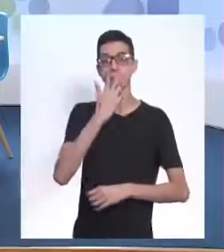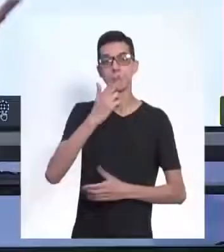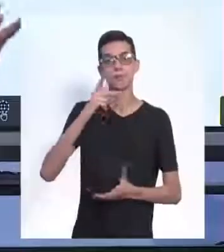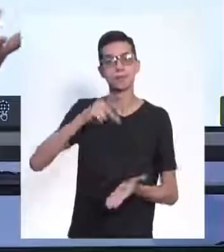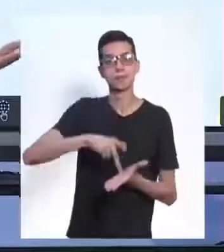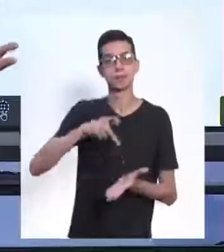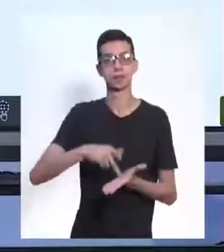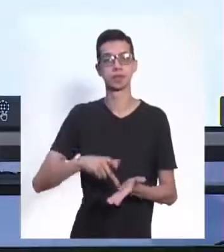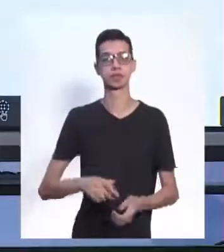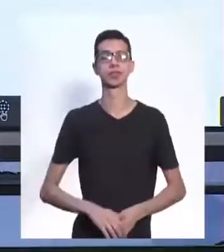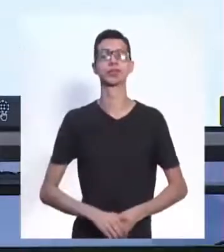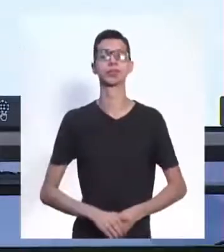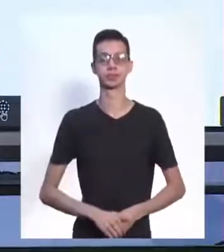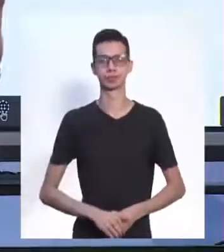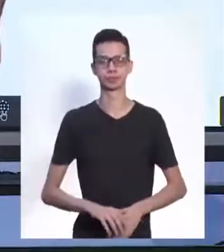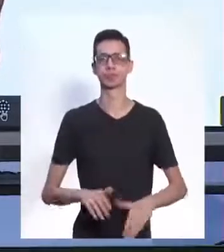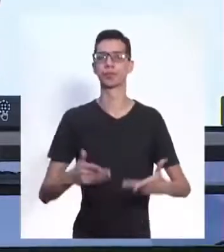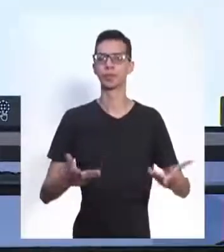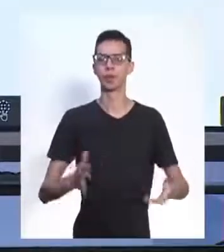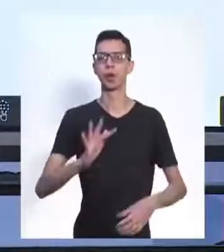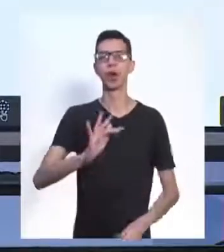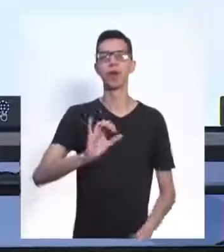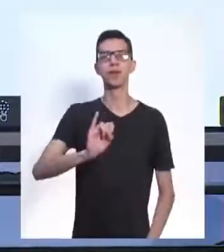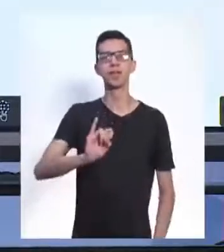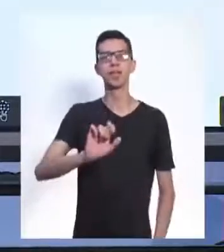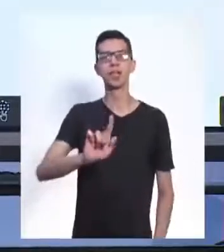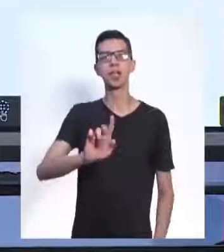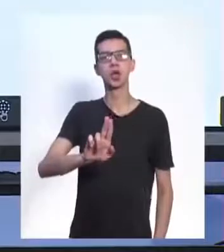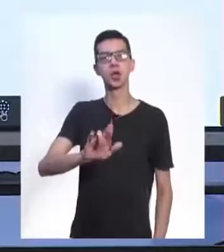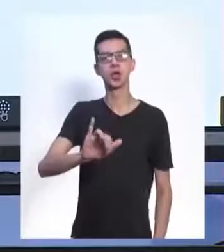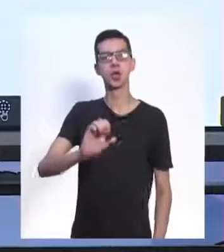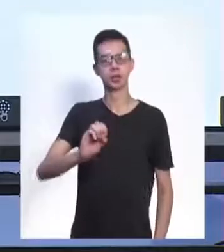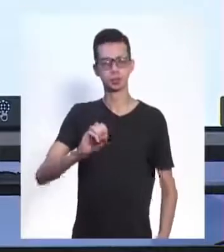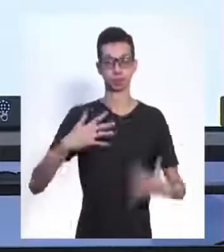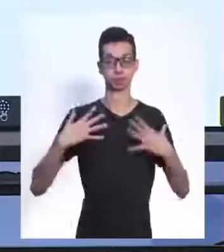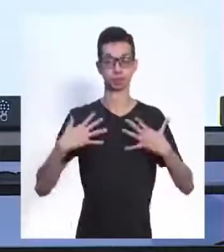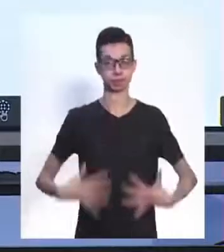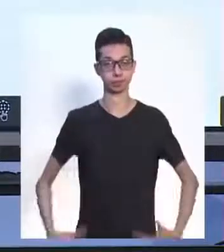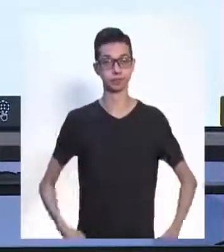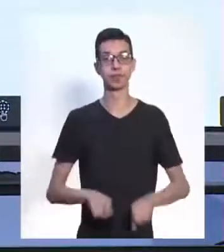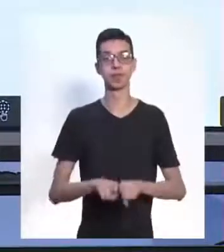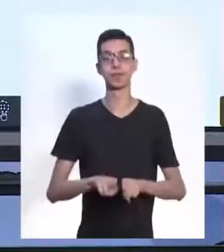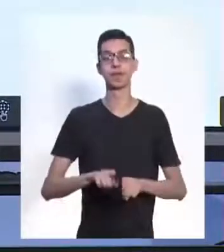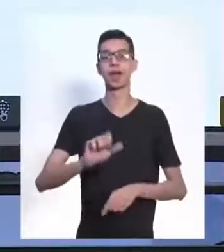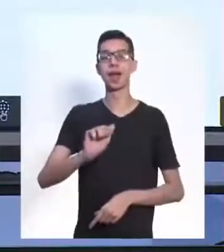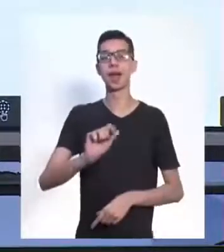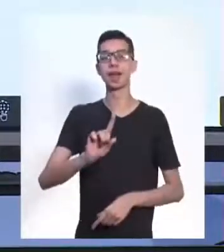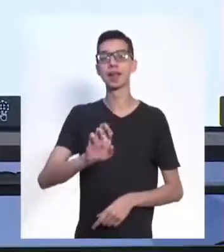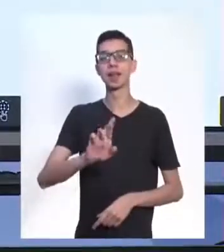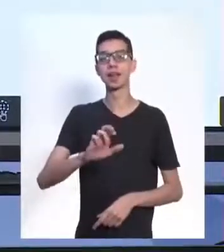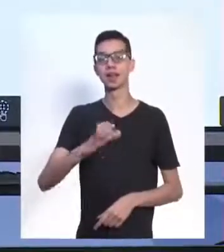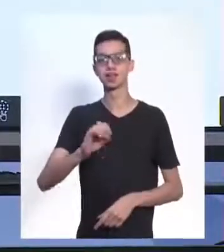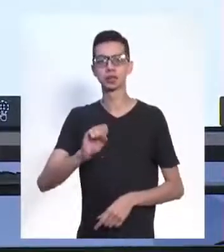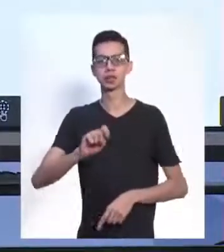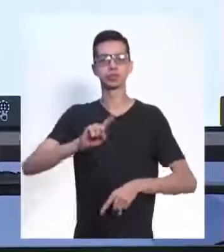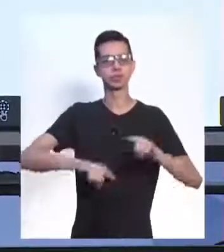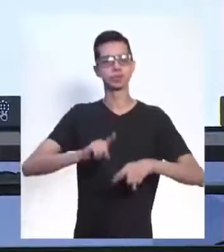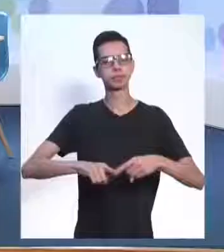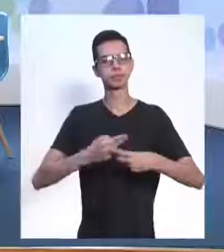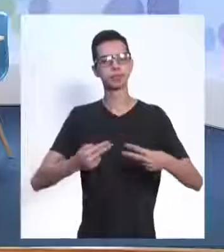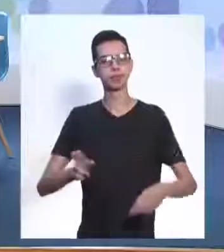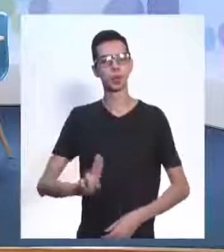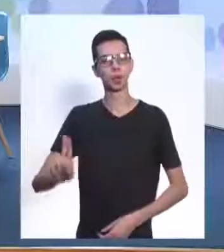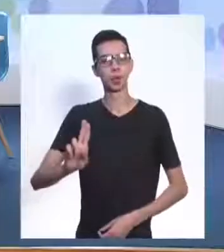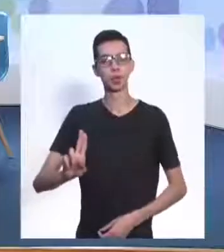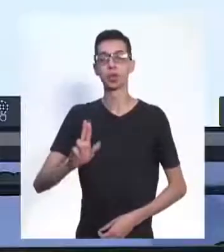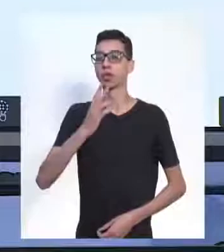esses adereços e é esse figurino que dá a veracidade, a graça, de repente, de todo o processo que a gente assistiu. Vamos continuar, turma?